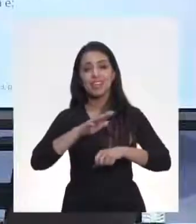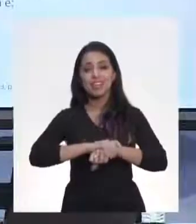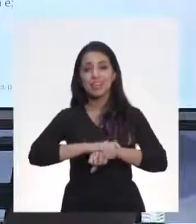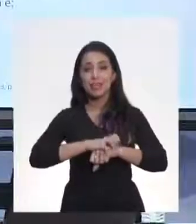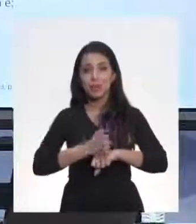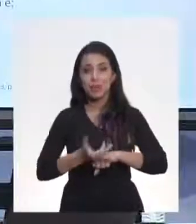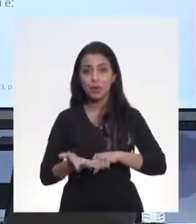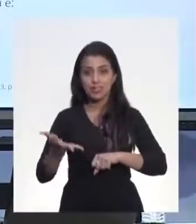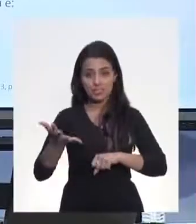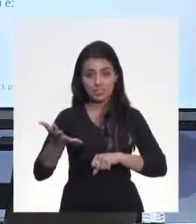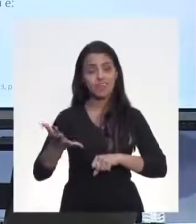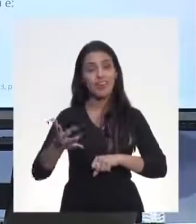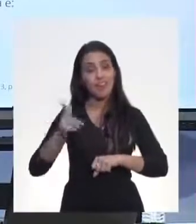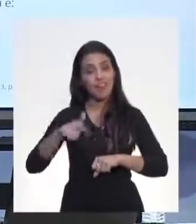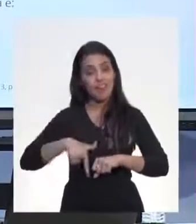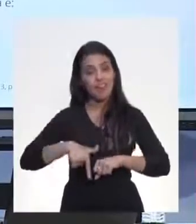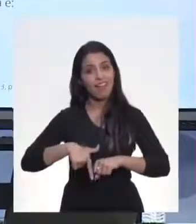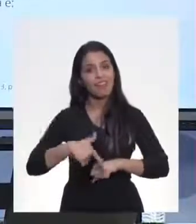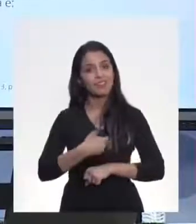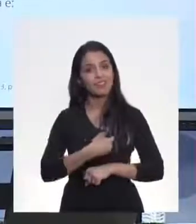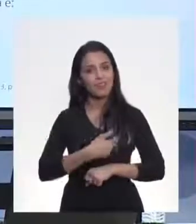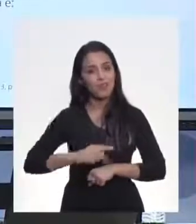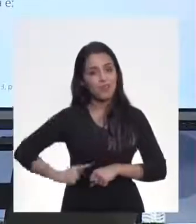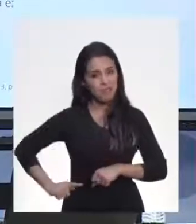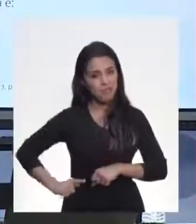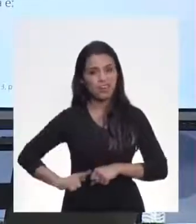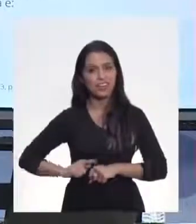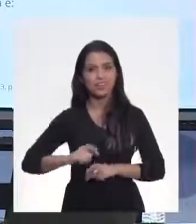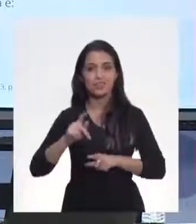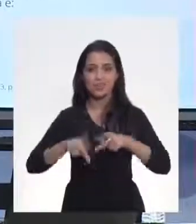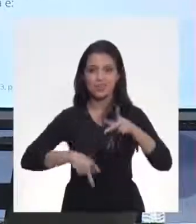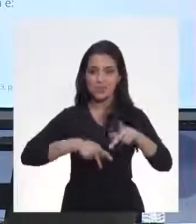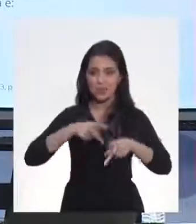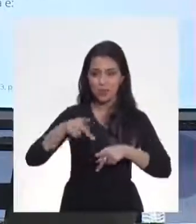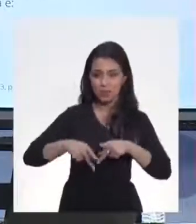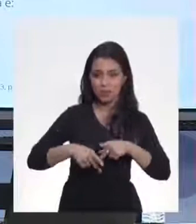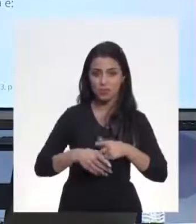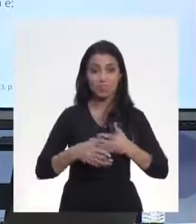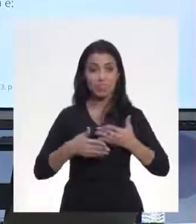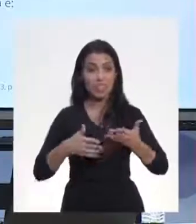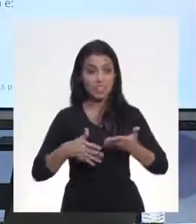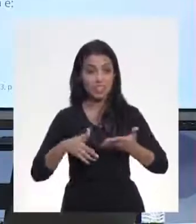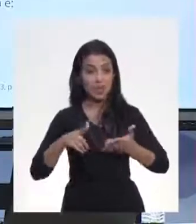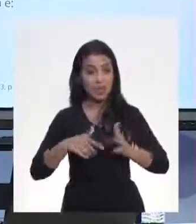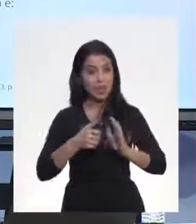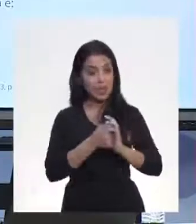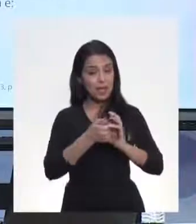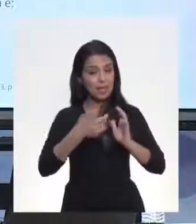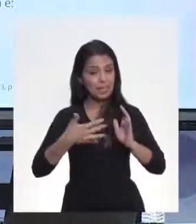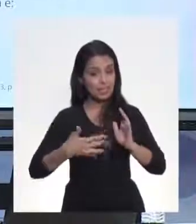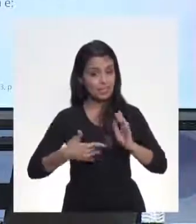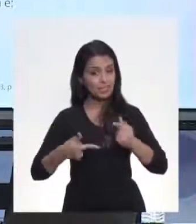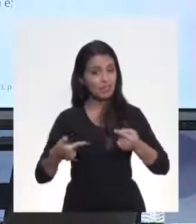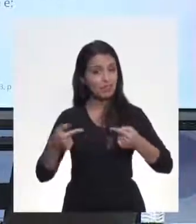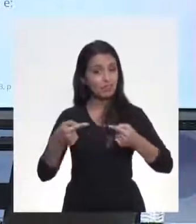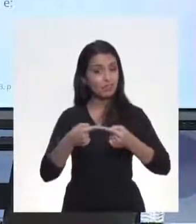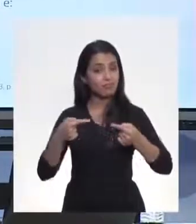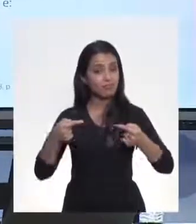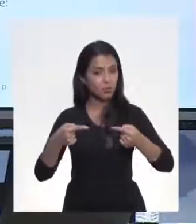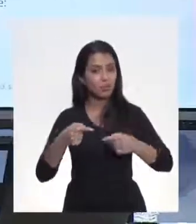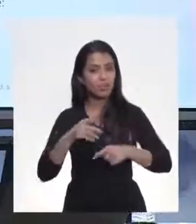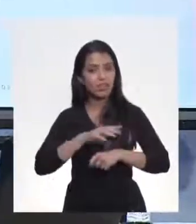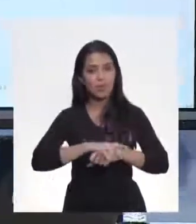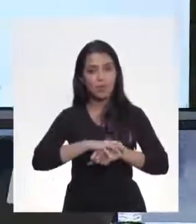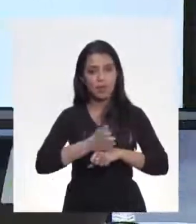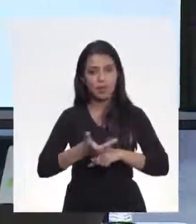por acaso, democracia tem outro sentido? Não, tem esse sentido. Então, é uma característica inerente à democracia. A democracia,